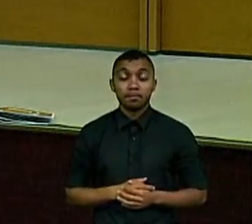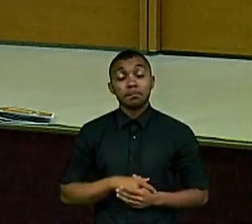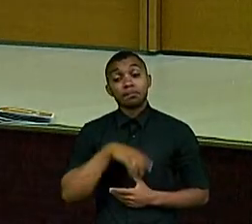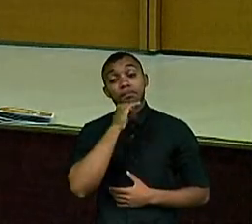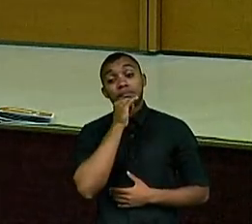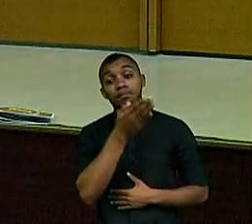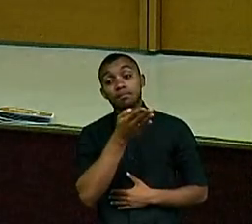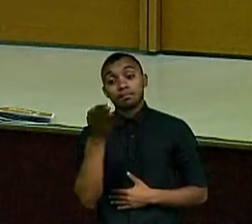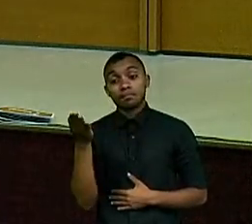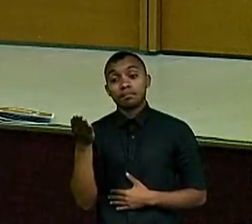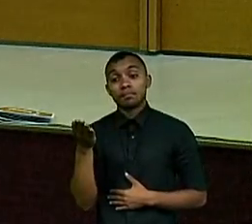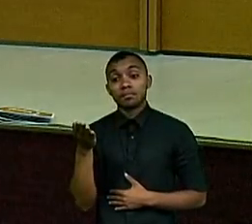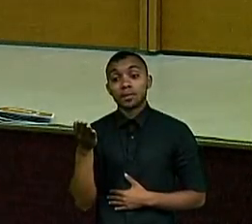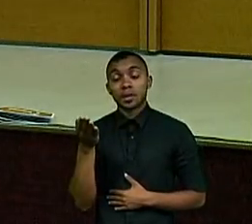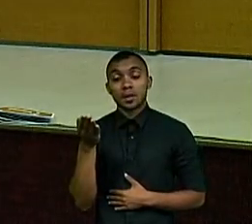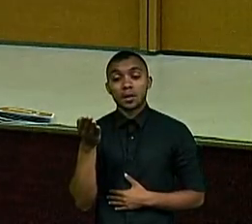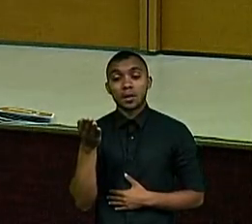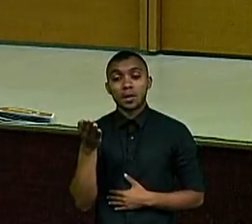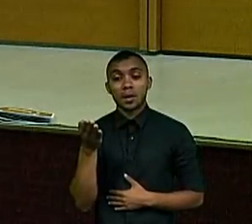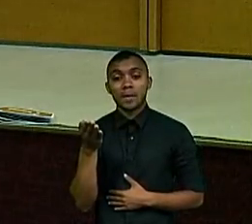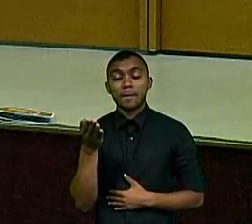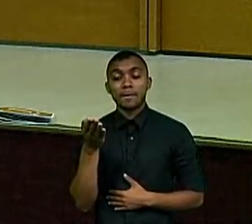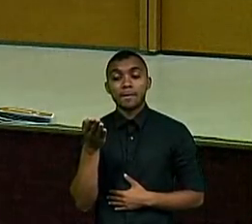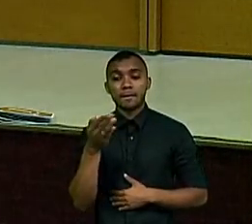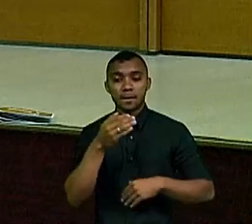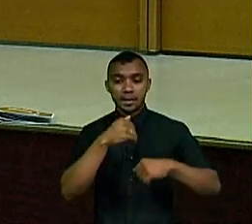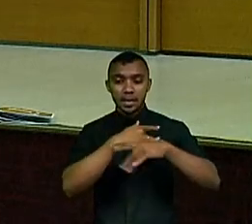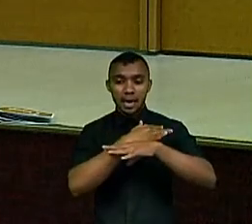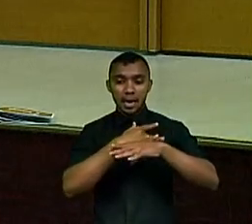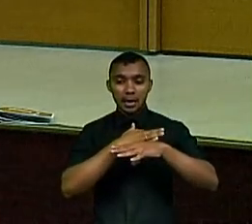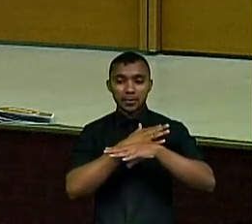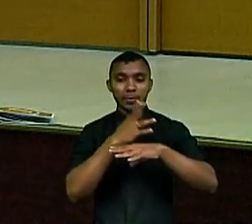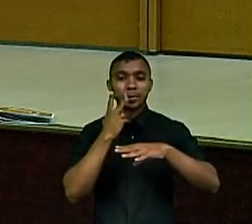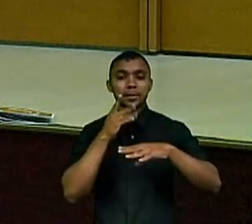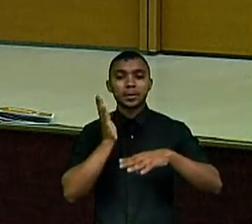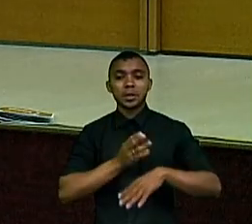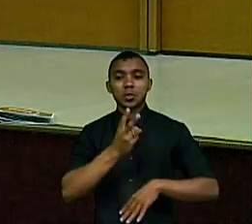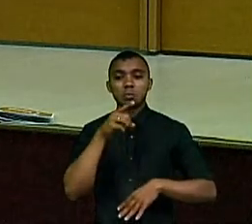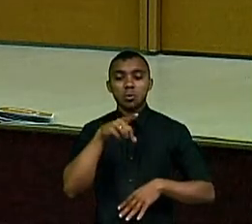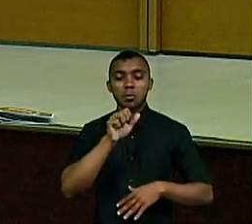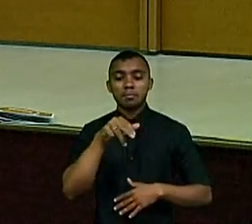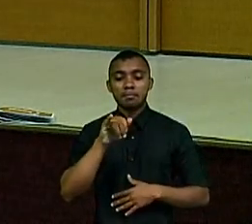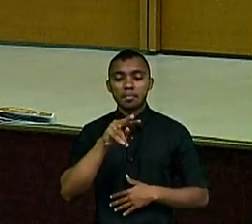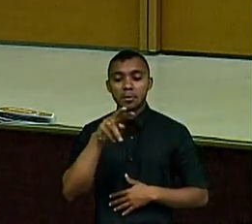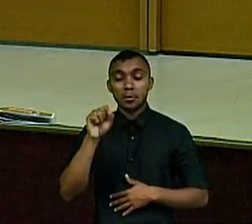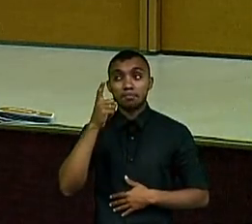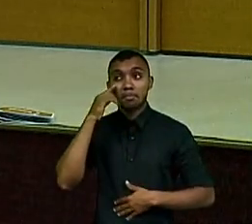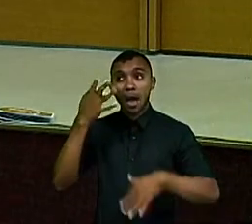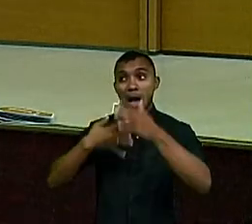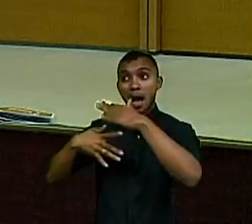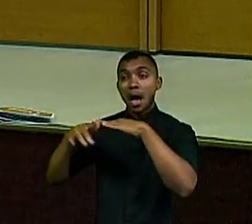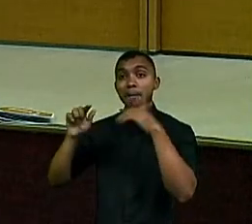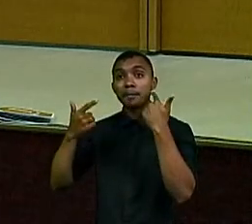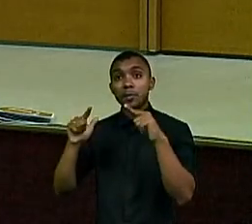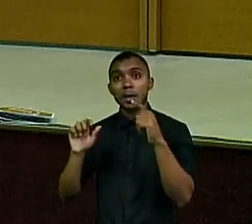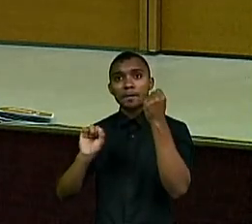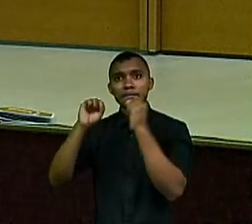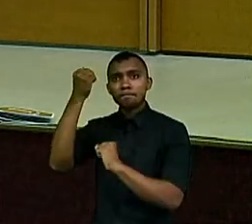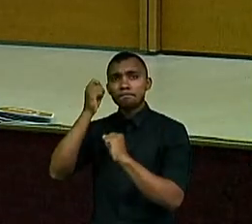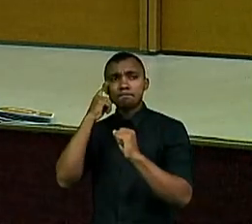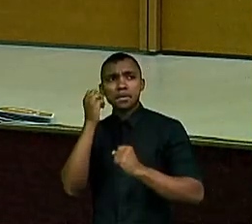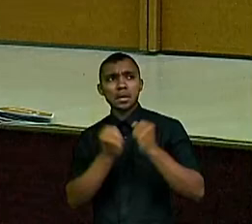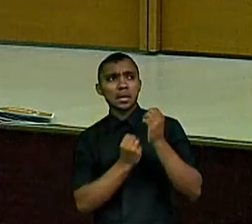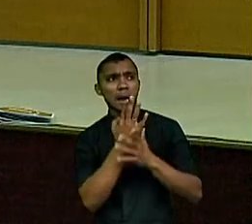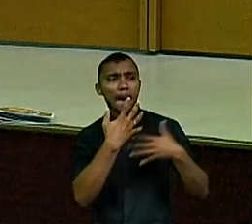Fortaleza tem dois milhões e meio de habitantes Vamos tentar colocar Fortaleza no século 18 não temos fábrica inventa se a máquina vai